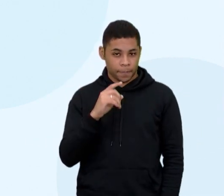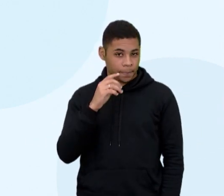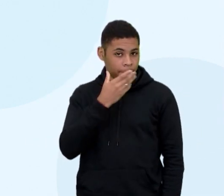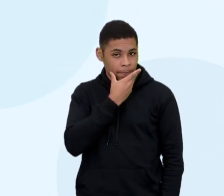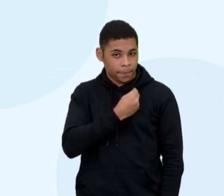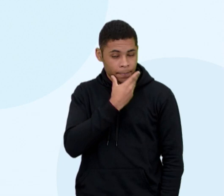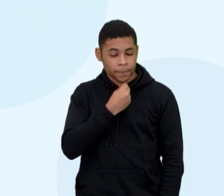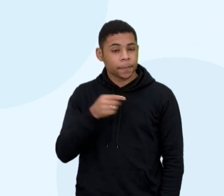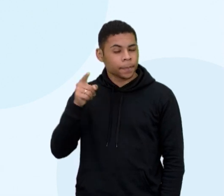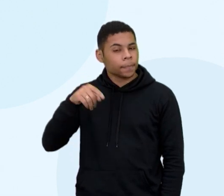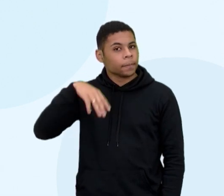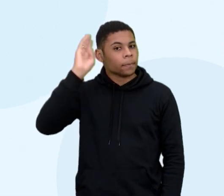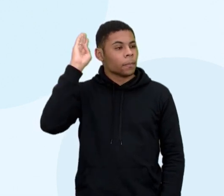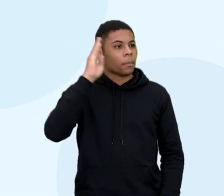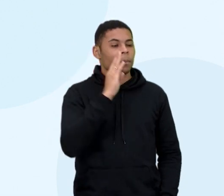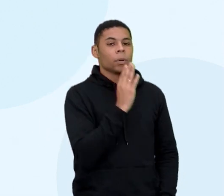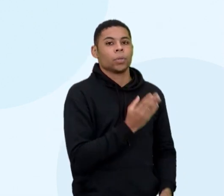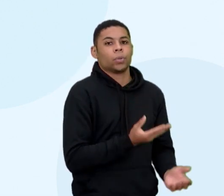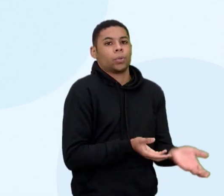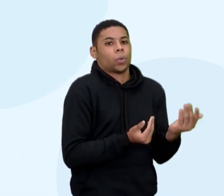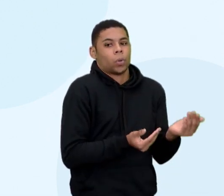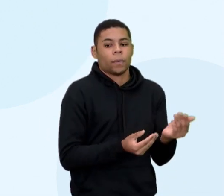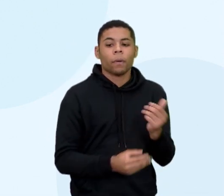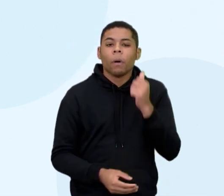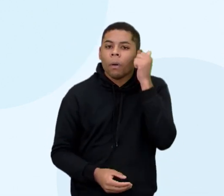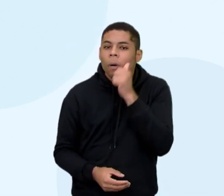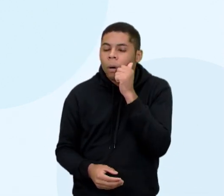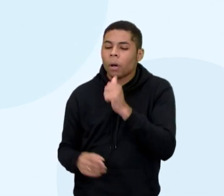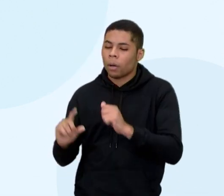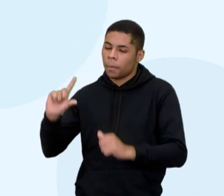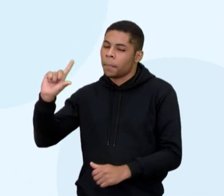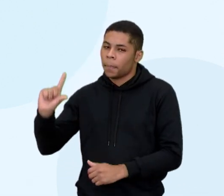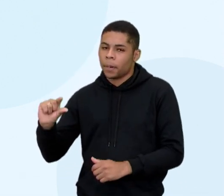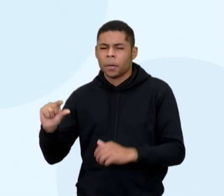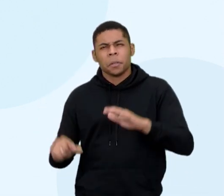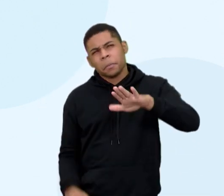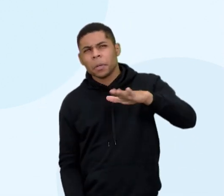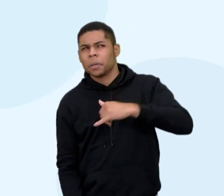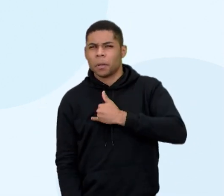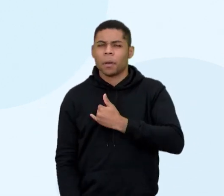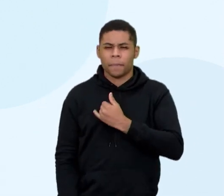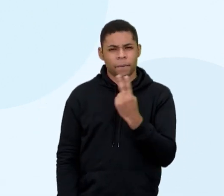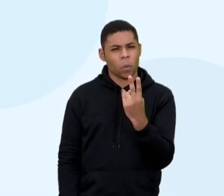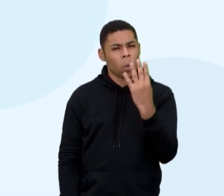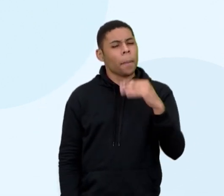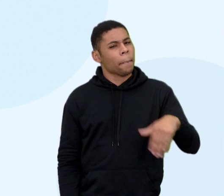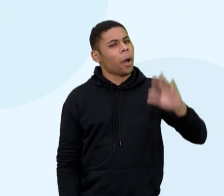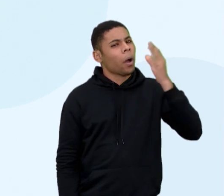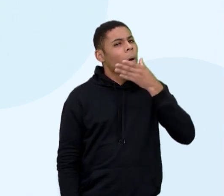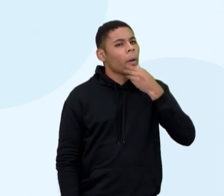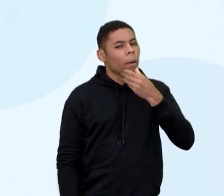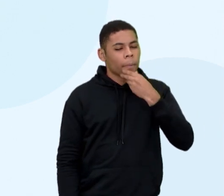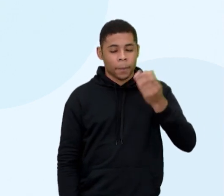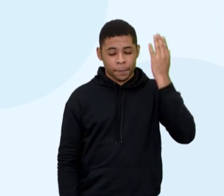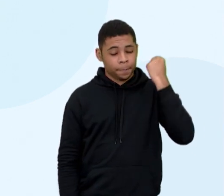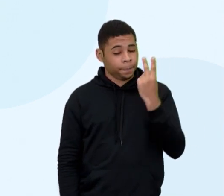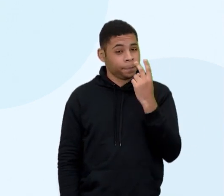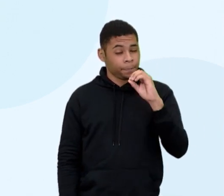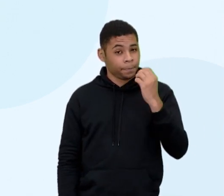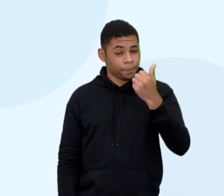mais jovem que a feminina, na faixa etária de 24 anos. Os homens totalizavam em 2019